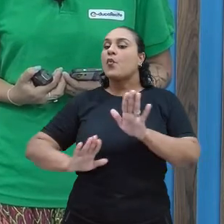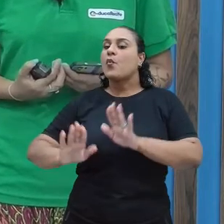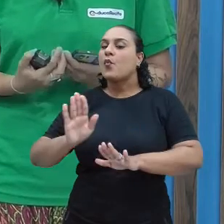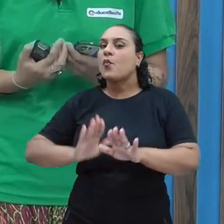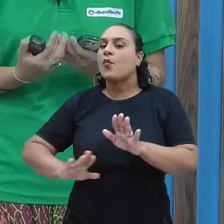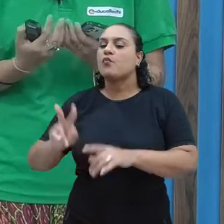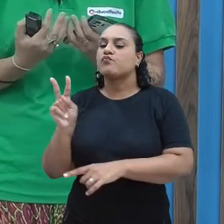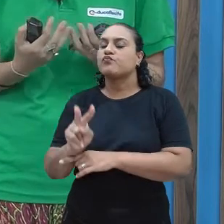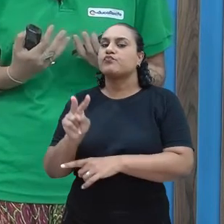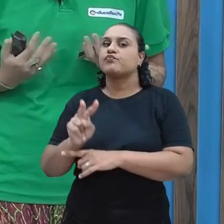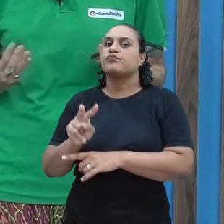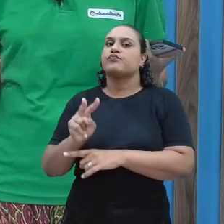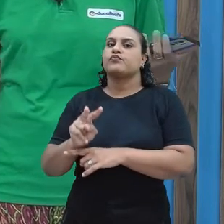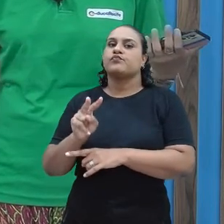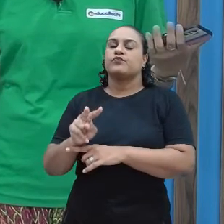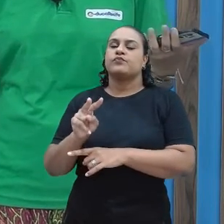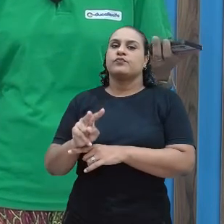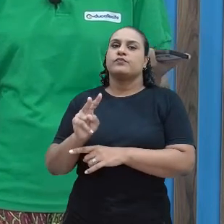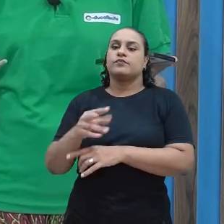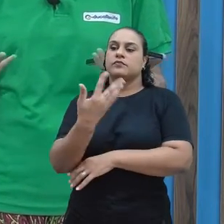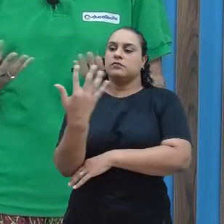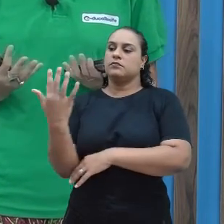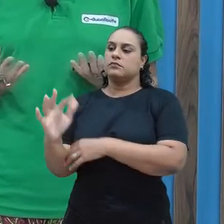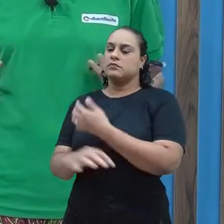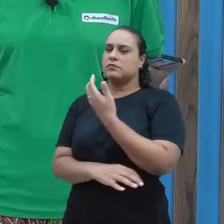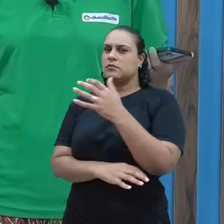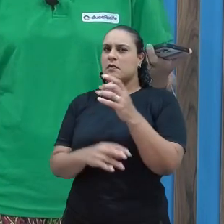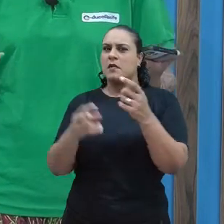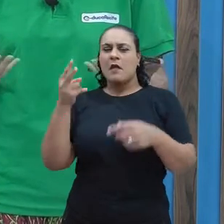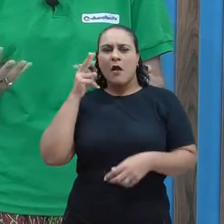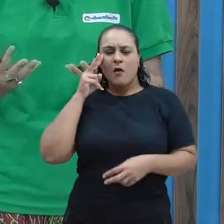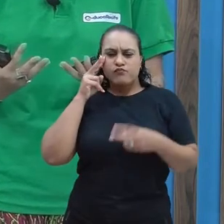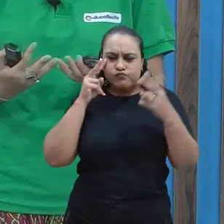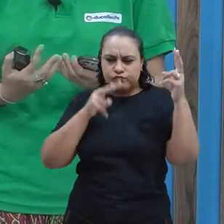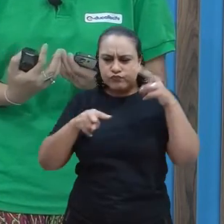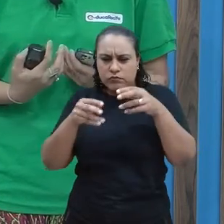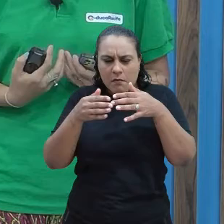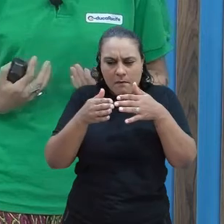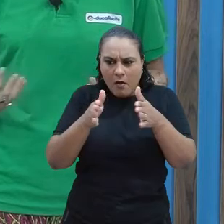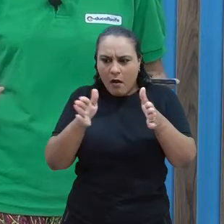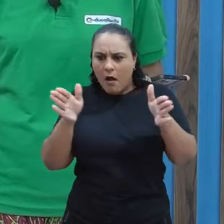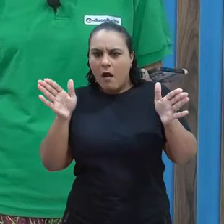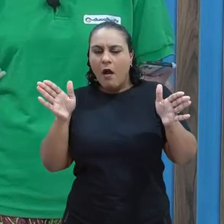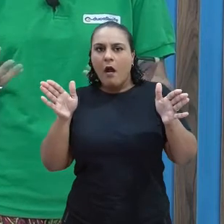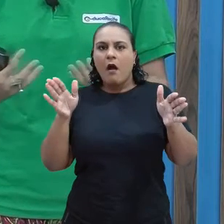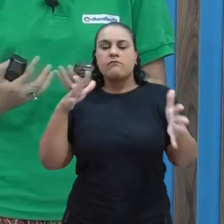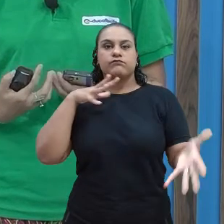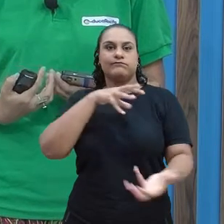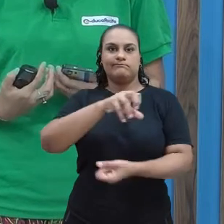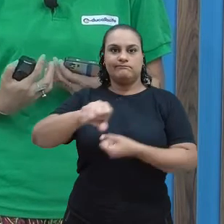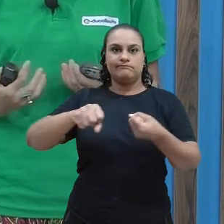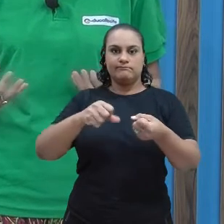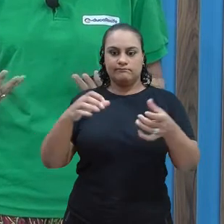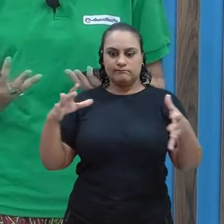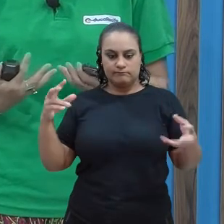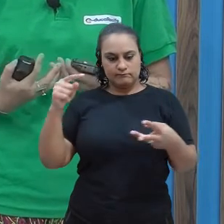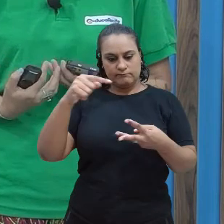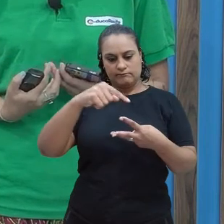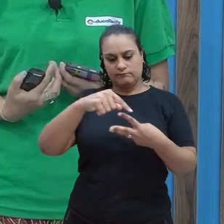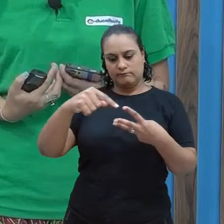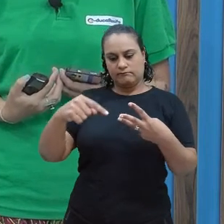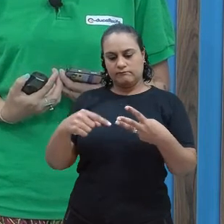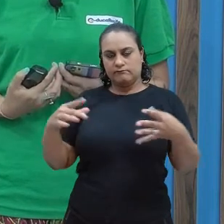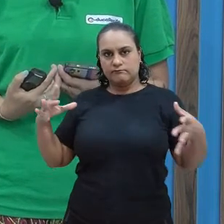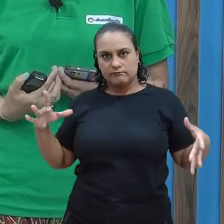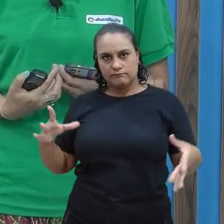natureza. Então, quando a gente tem essa visão ampliada, né, mais ampla da sustentabilidade, como sendo essa junção desses três